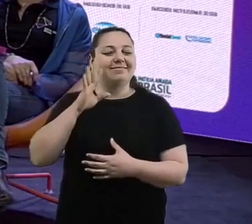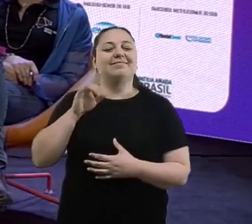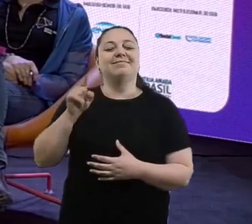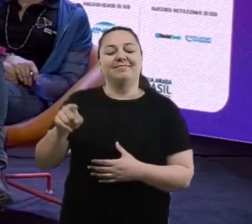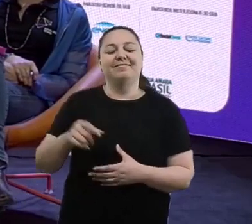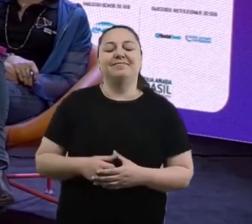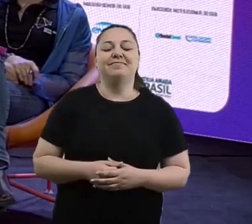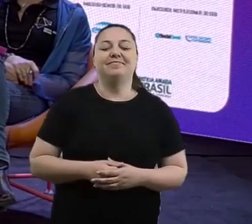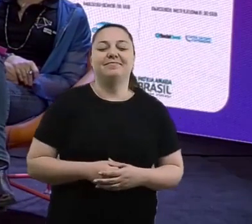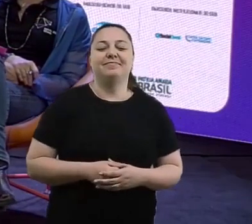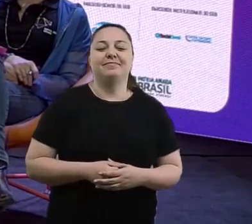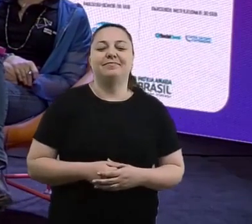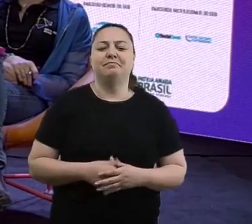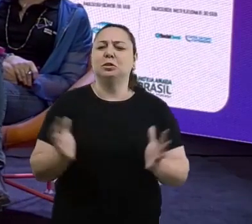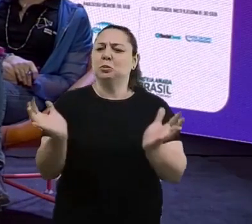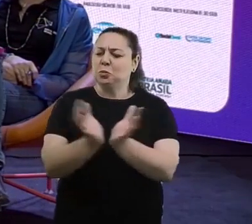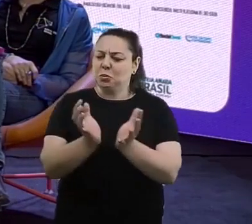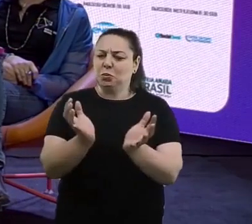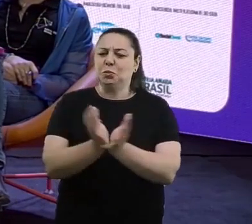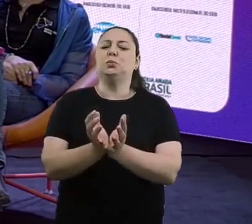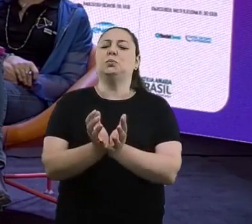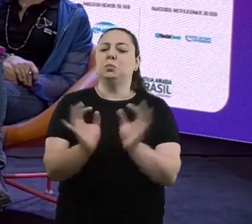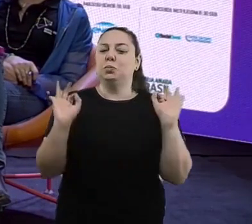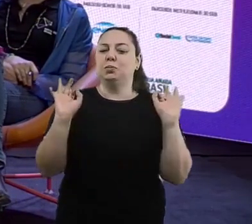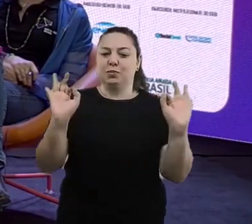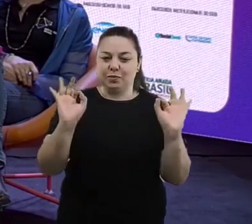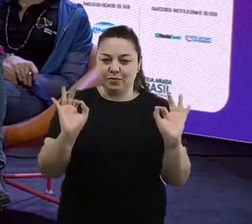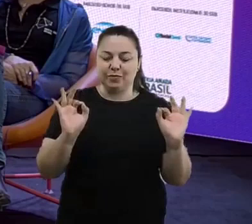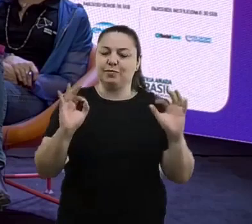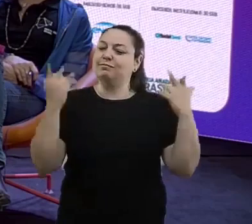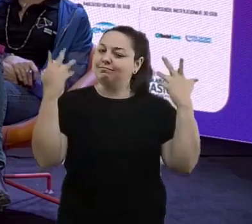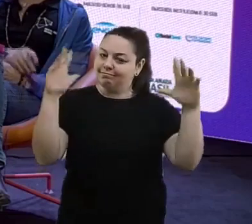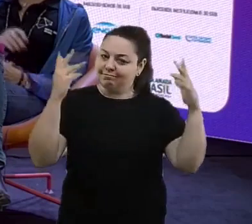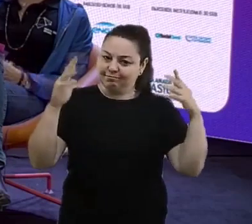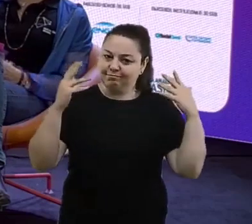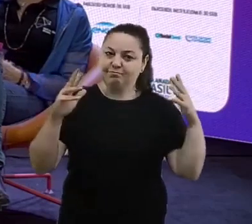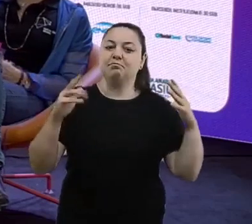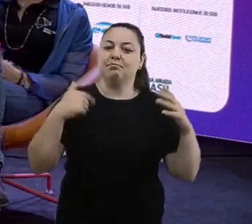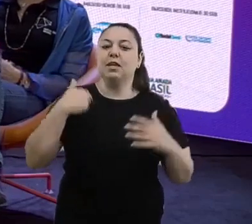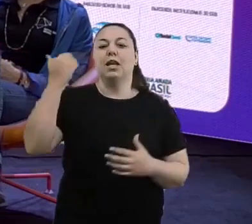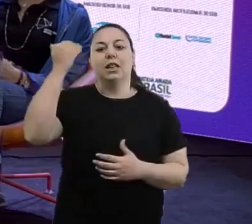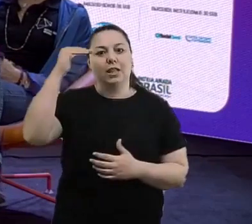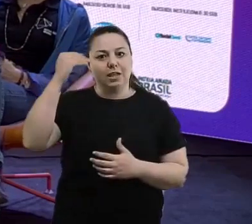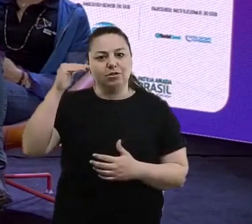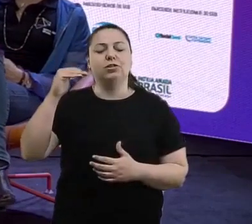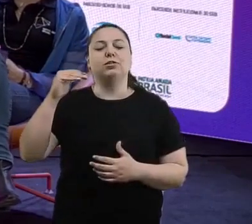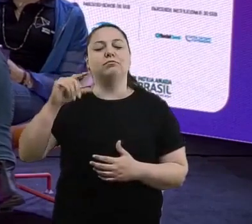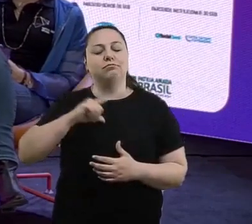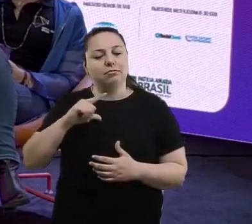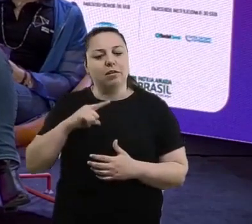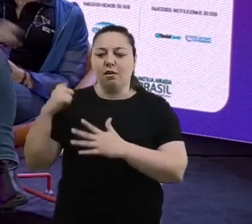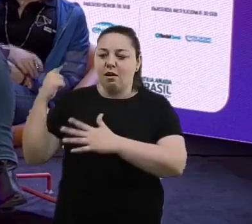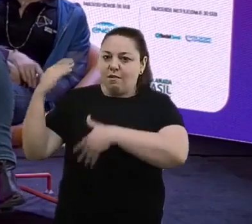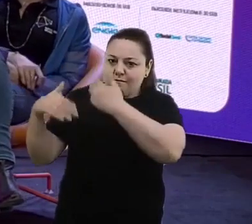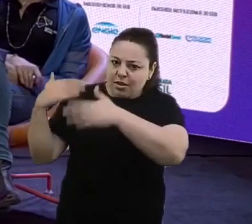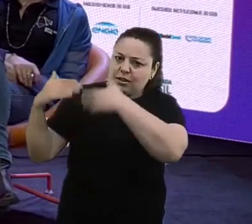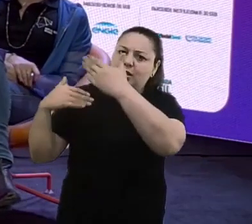uma forma muito precária e muito difícil, e exatamente por essa falta da cultura analítica e ferramentas que a gente pudesse realmente fazer isso com